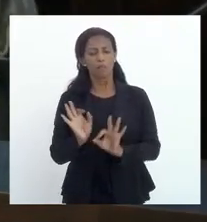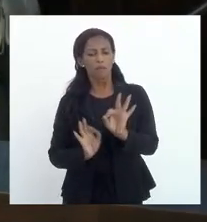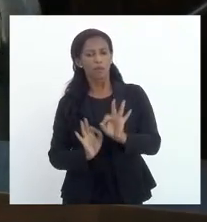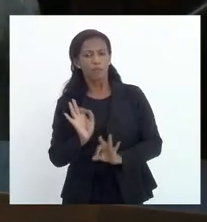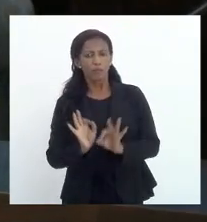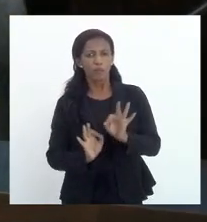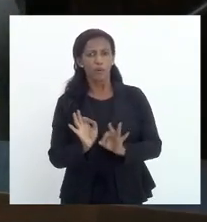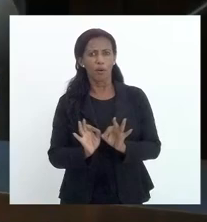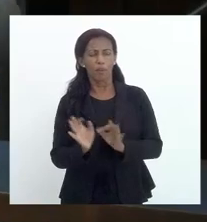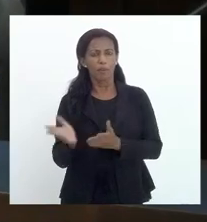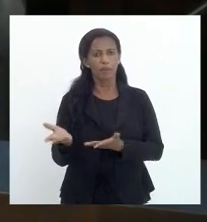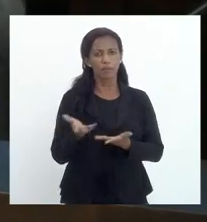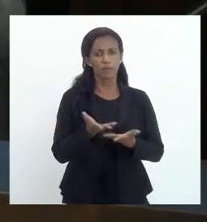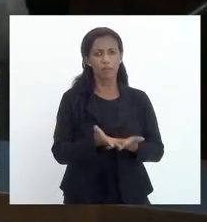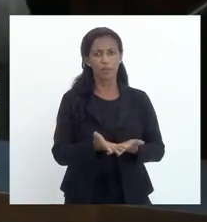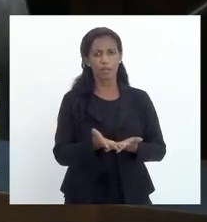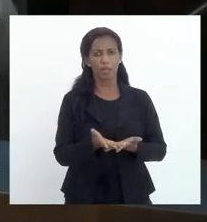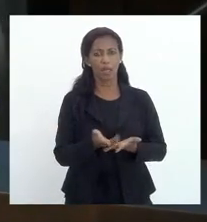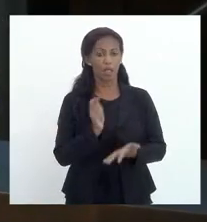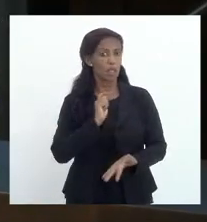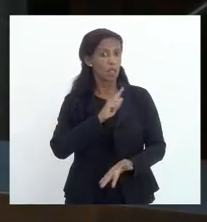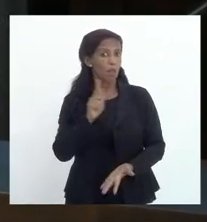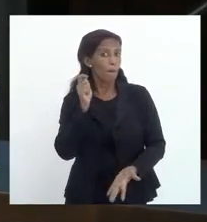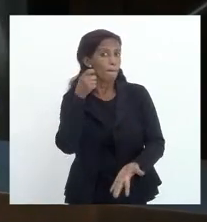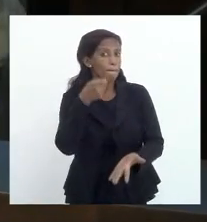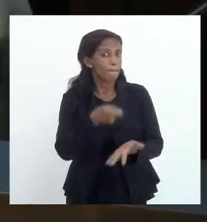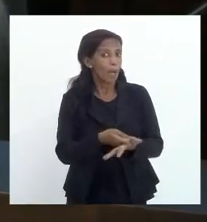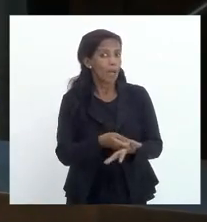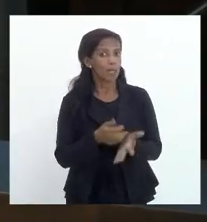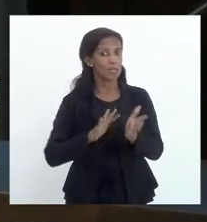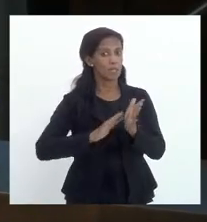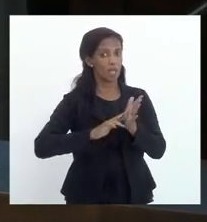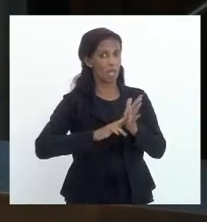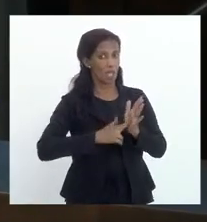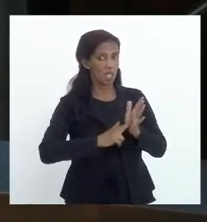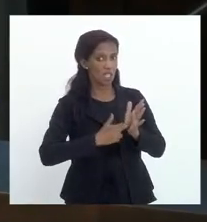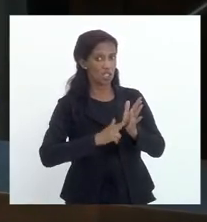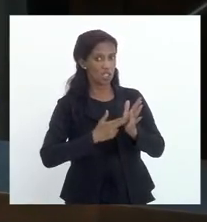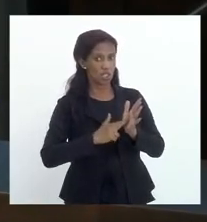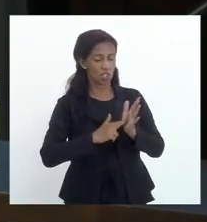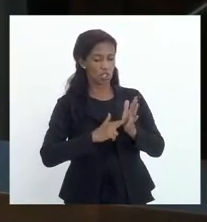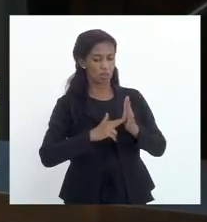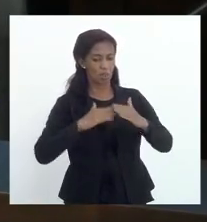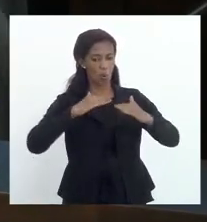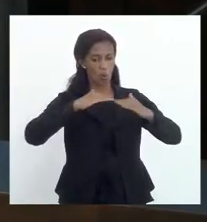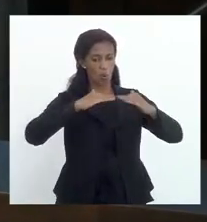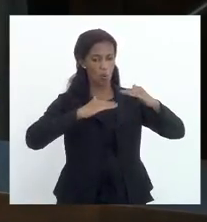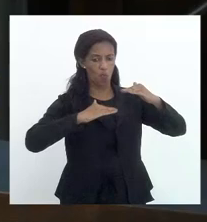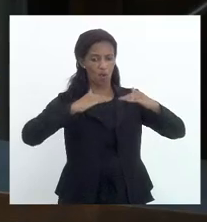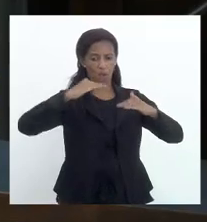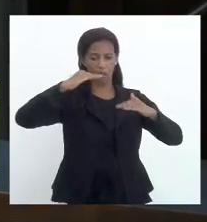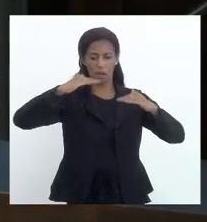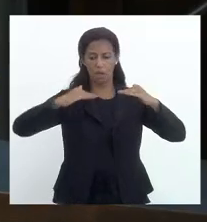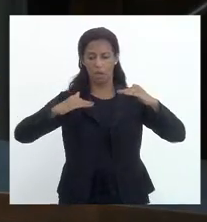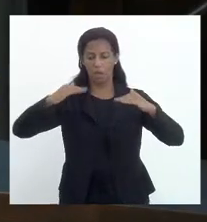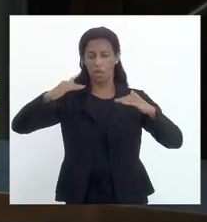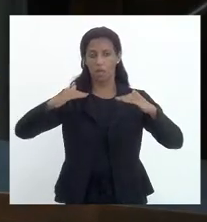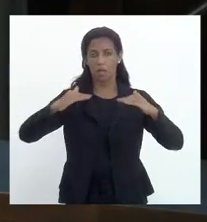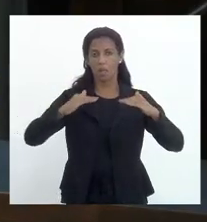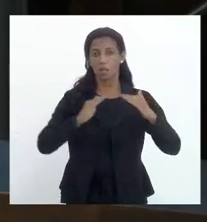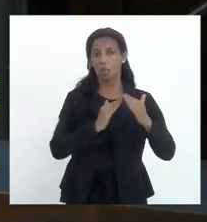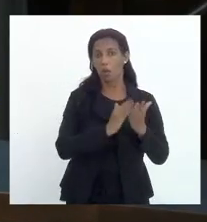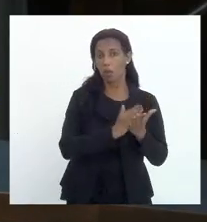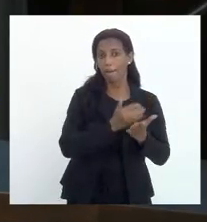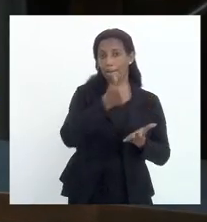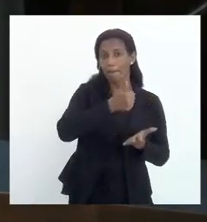você não paga, porque esse novo regime ele é uma curva crescente, então no primeiro ano paga-se